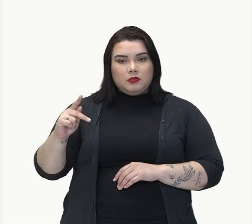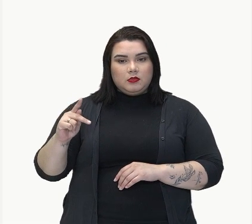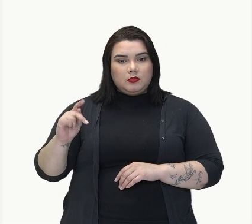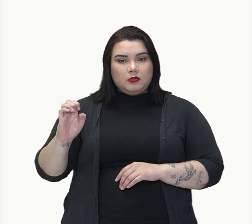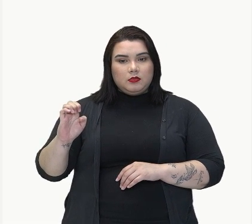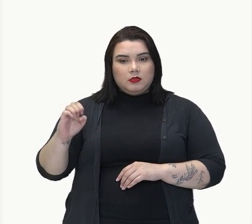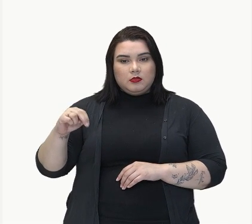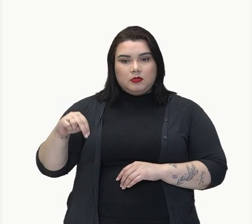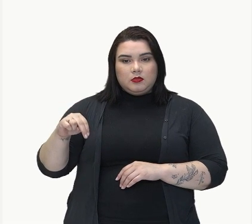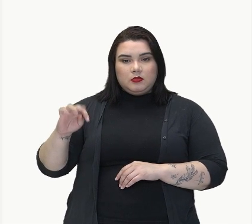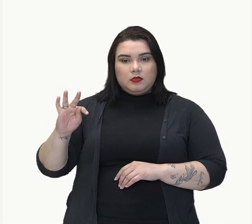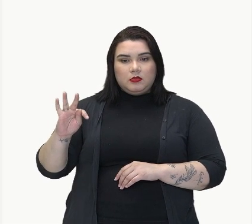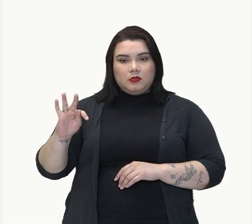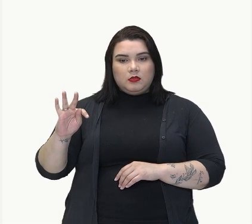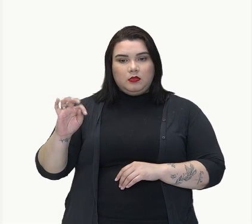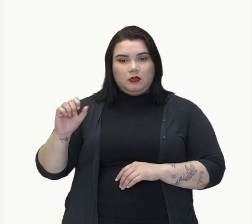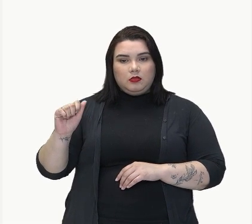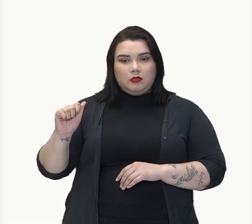pentano.